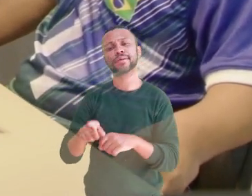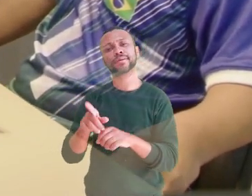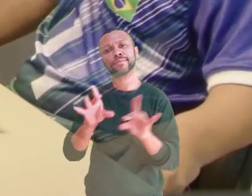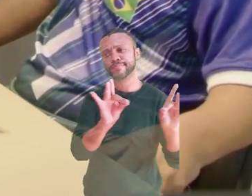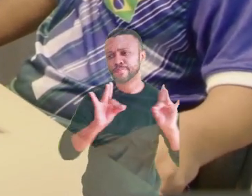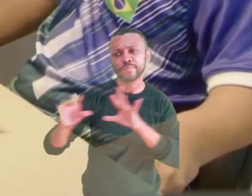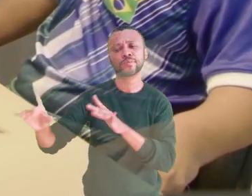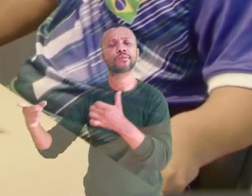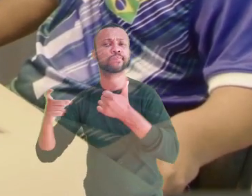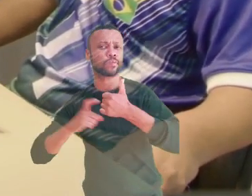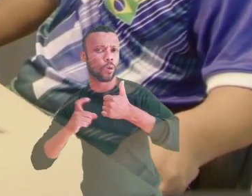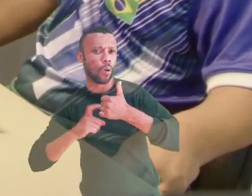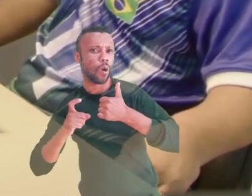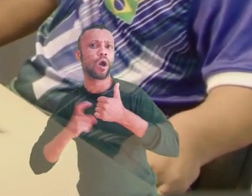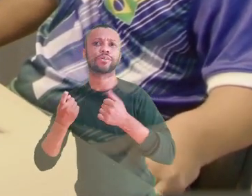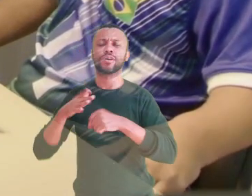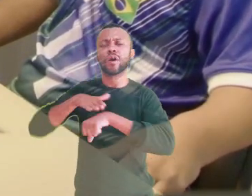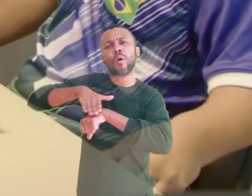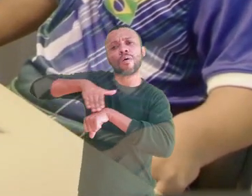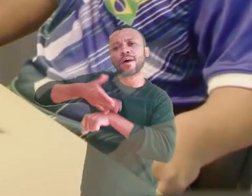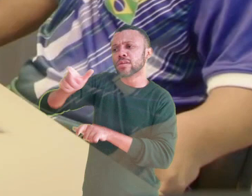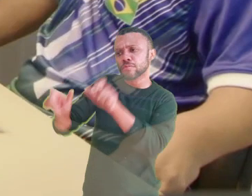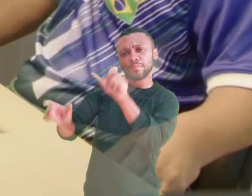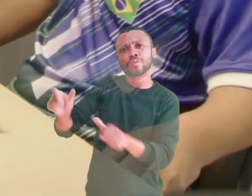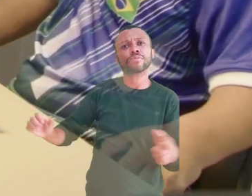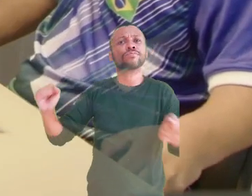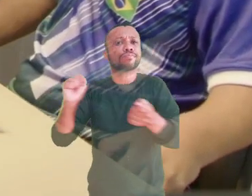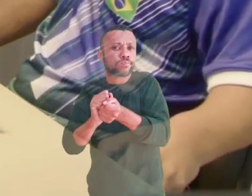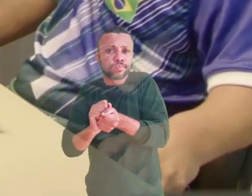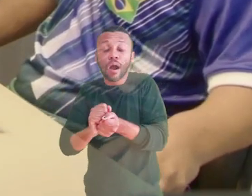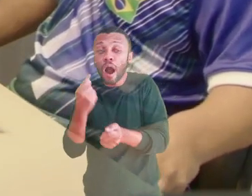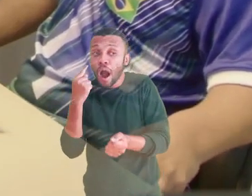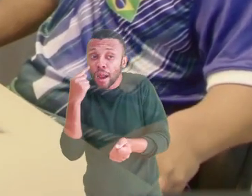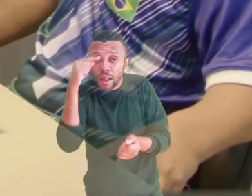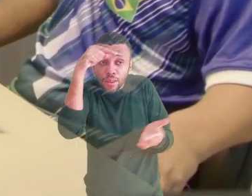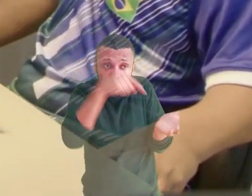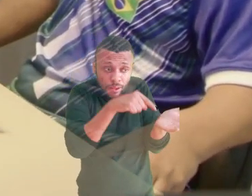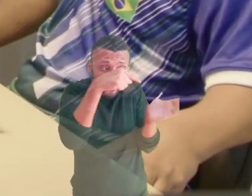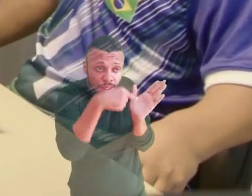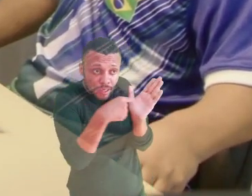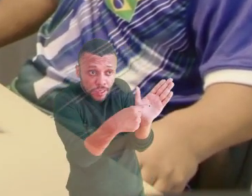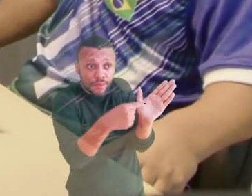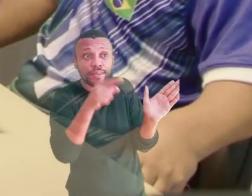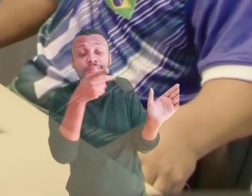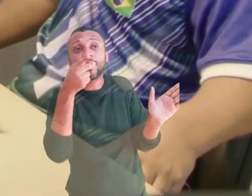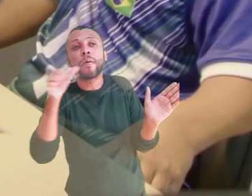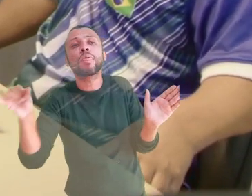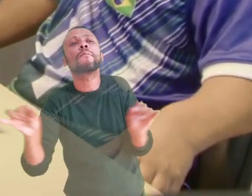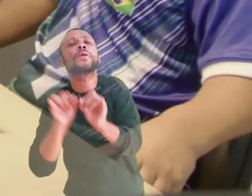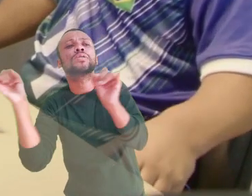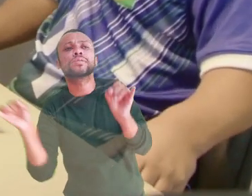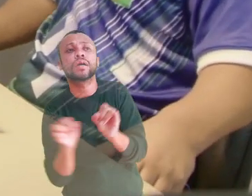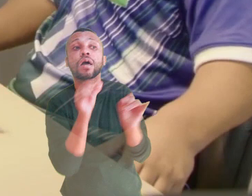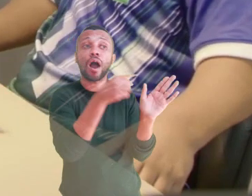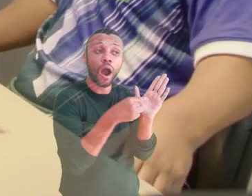curte, conversa com pessoas, manda mensagens pra gente. Olha aqui, você falou uma besteira lá, pode mandar. A gente não é dono da